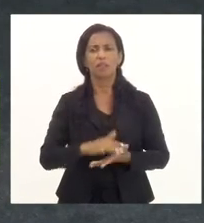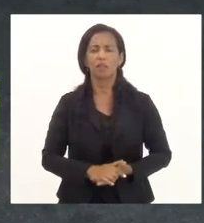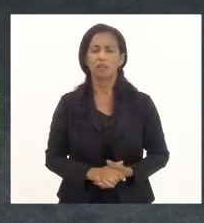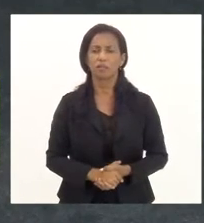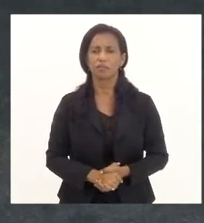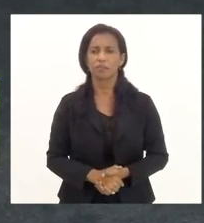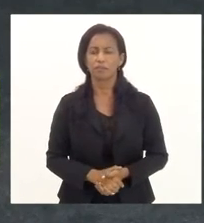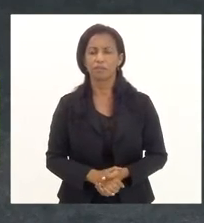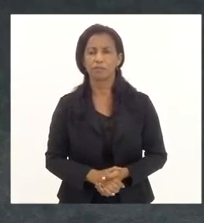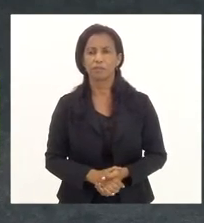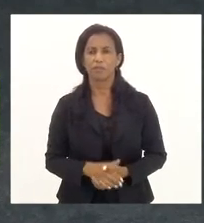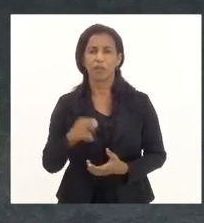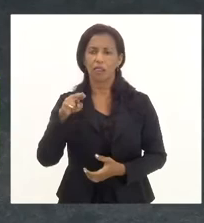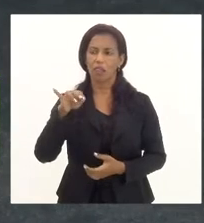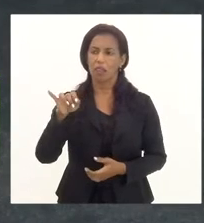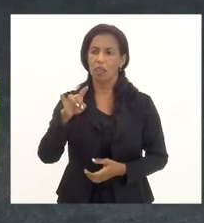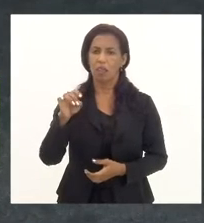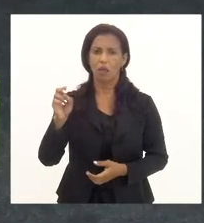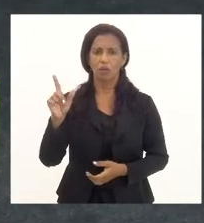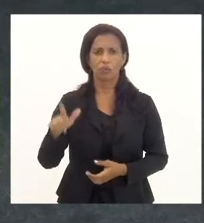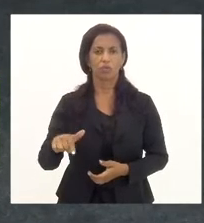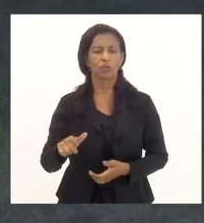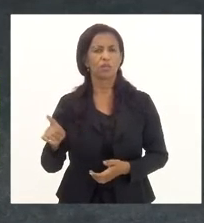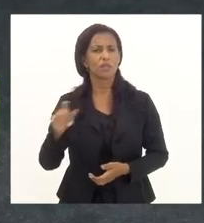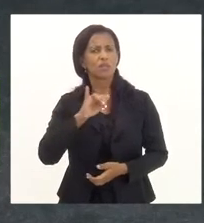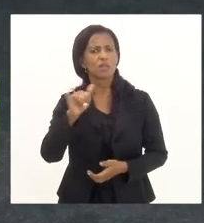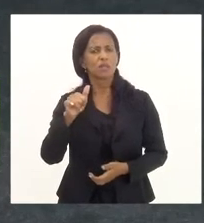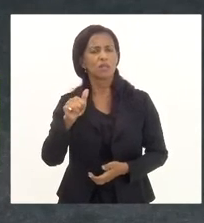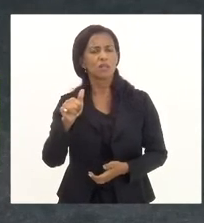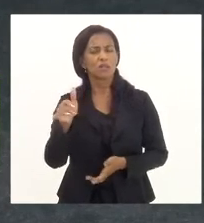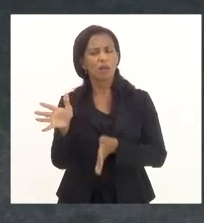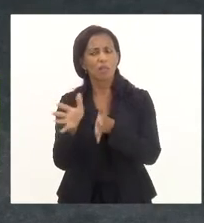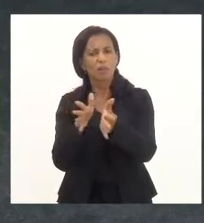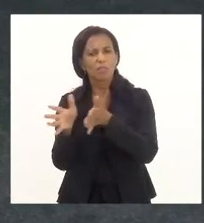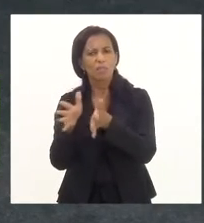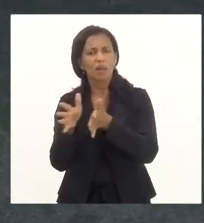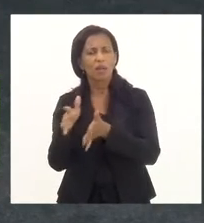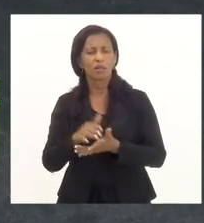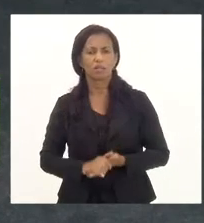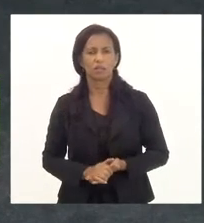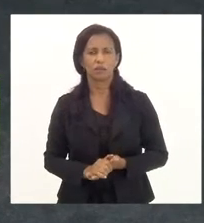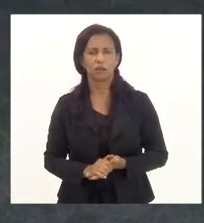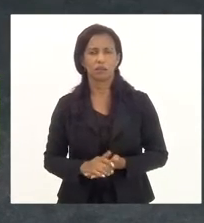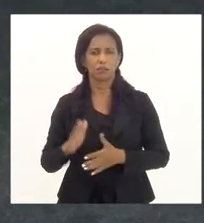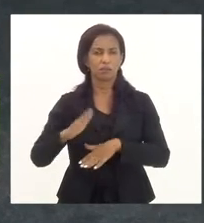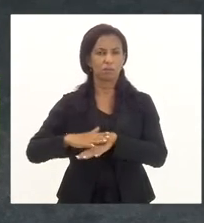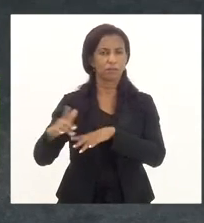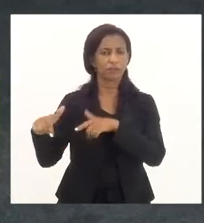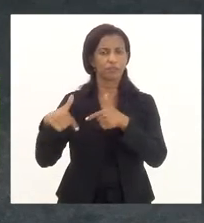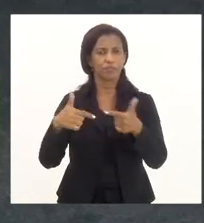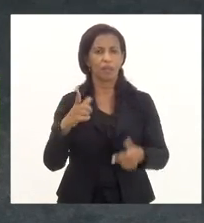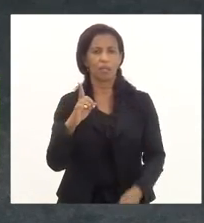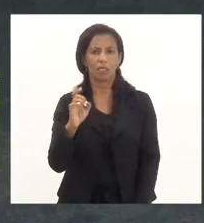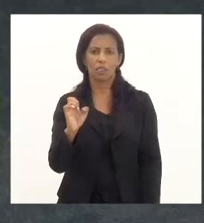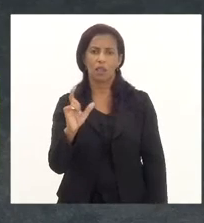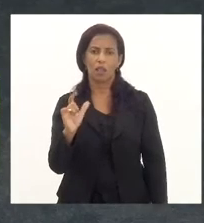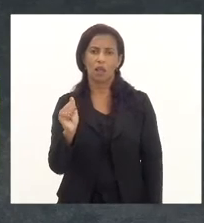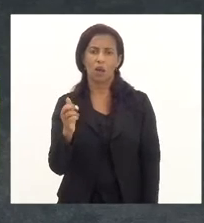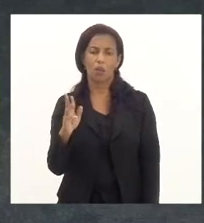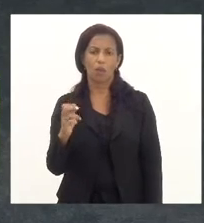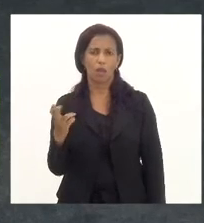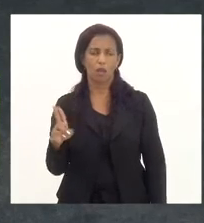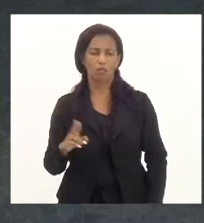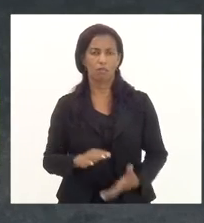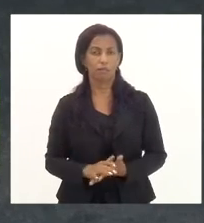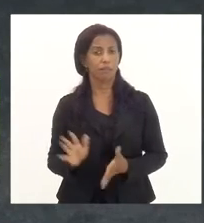da fazenda né o o Nelson Rocha tem a sua imagem novamente para operações do tipo dela ou hérnia